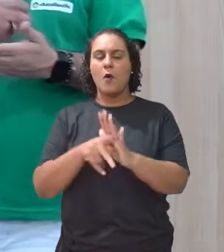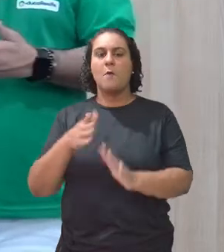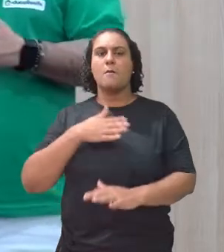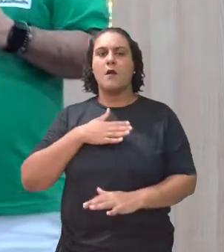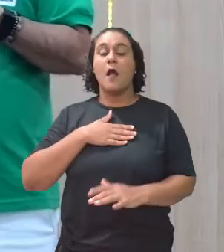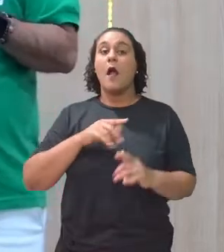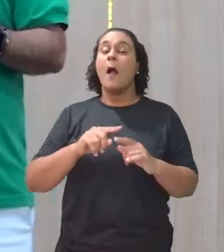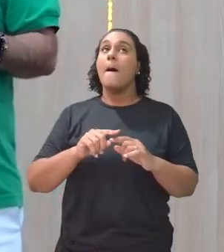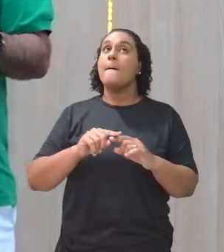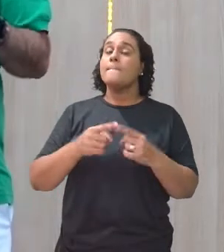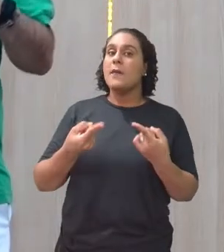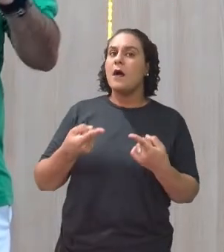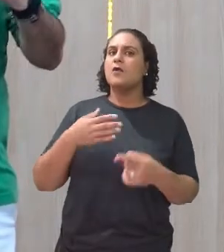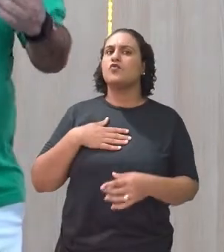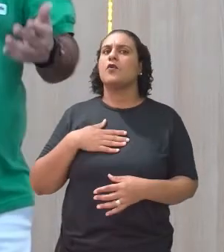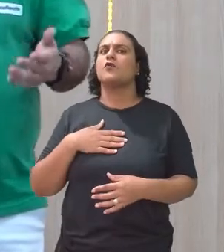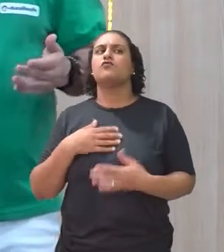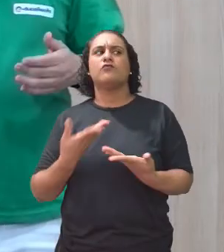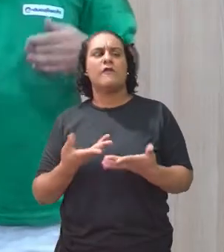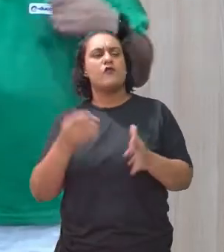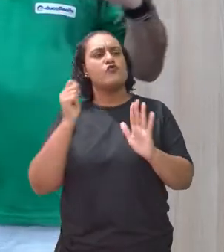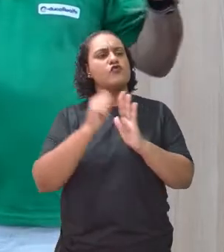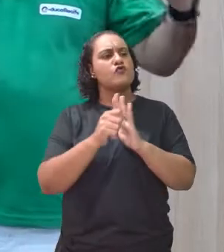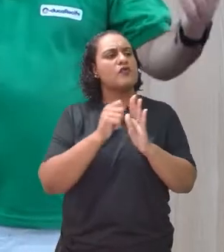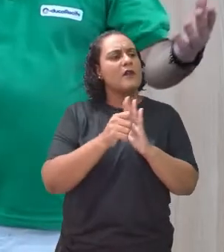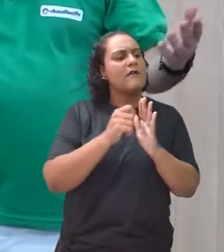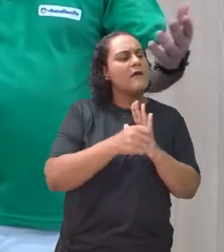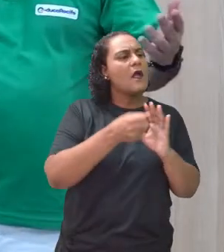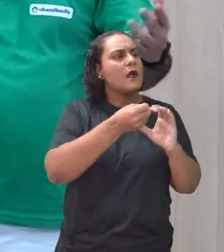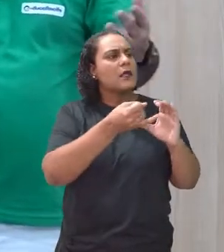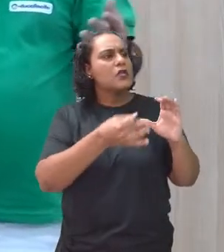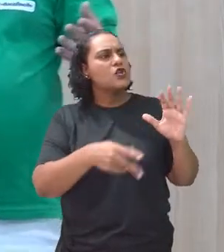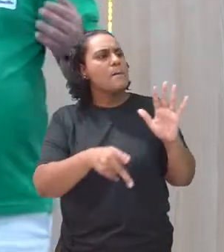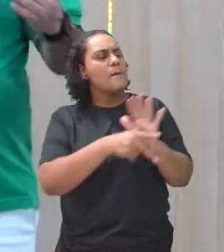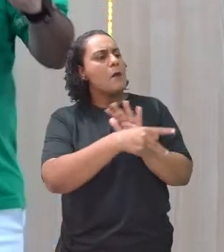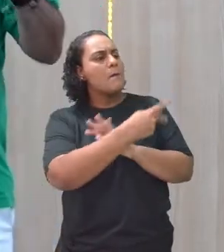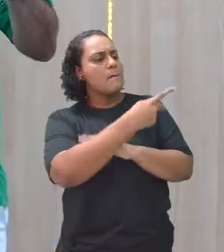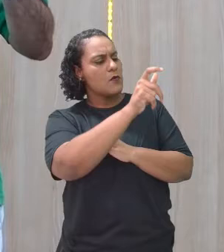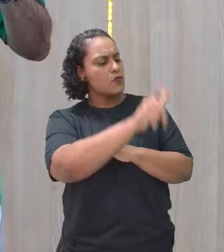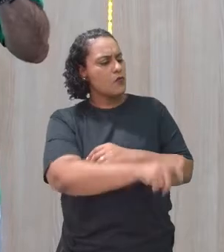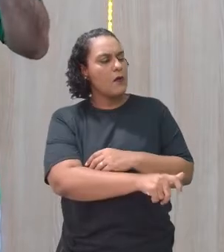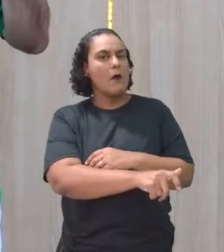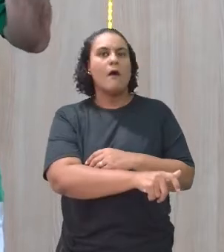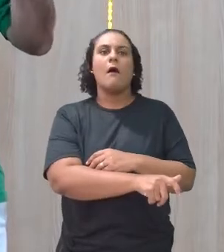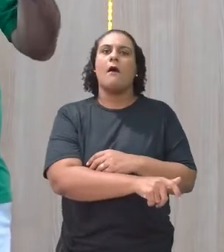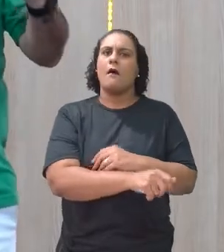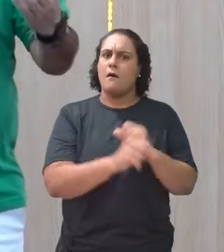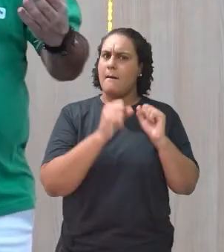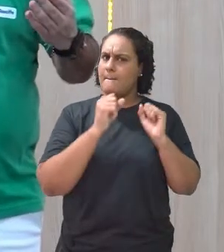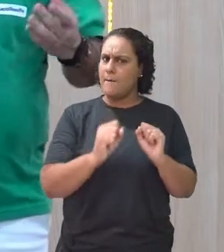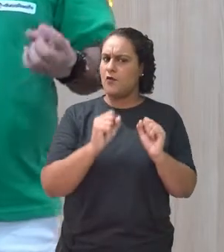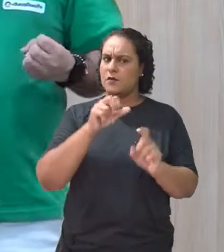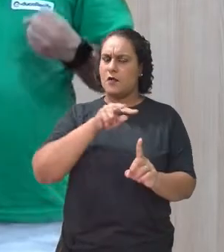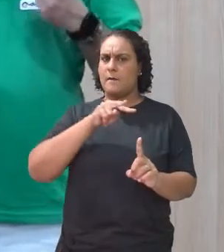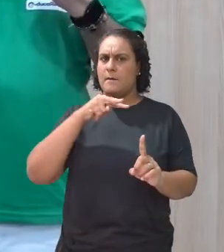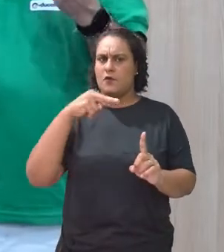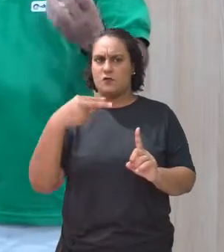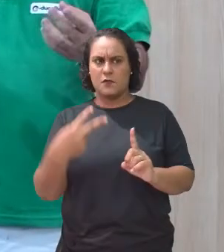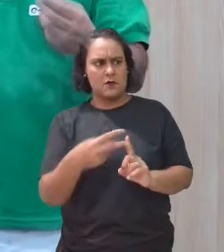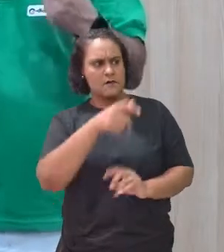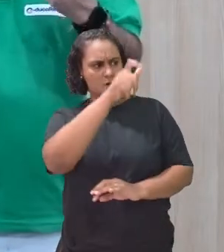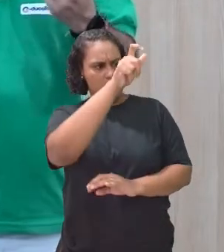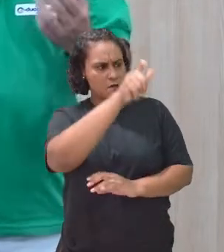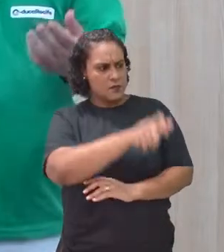ou descrevo a respeito de uma outra pessoa, eu posso ter uma visão a